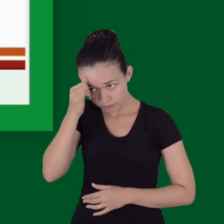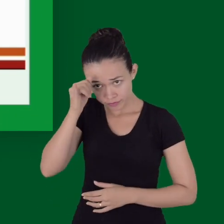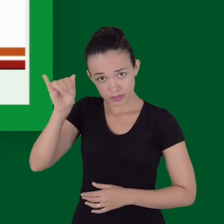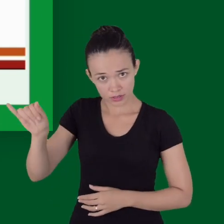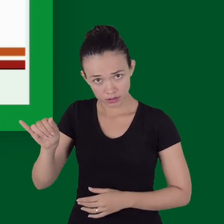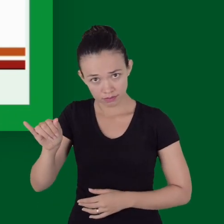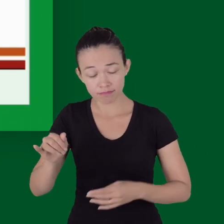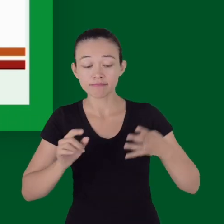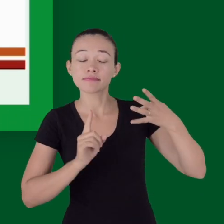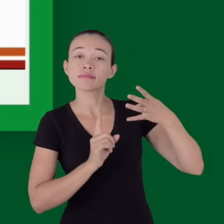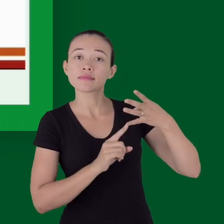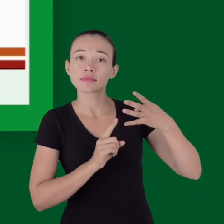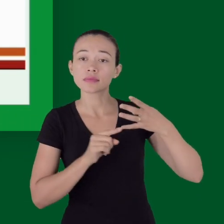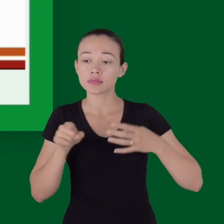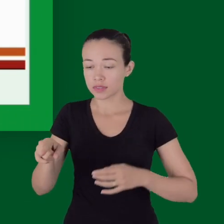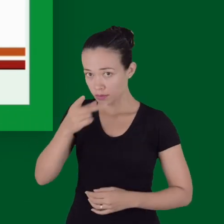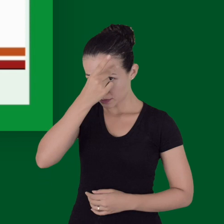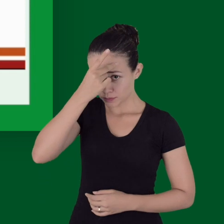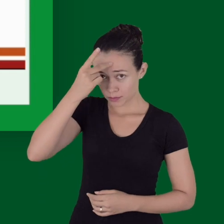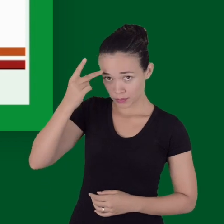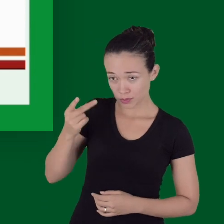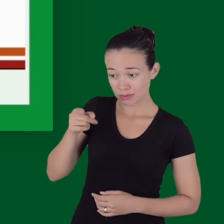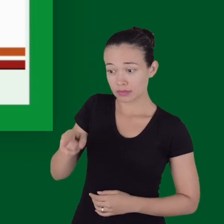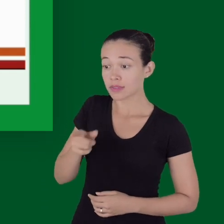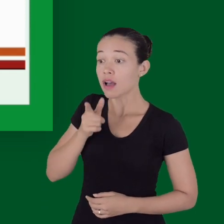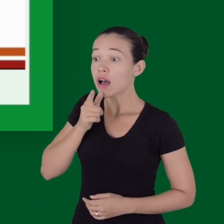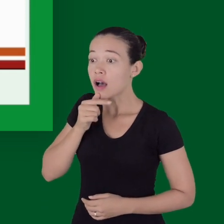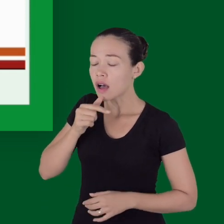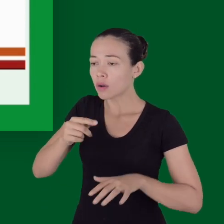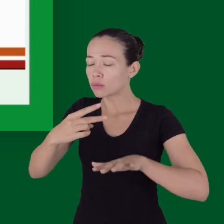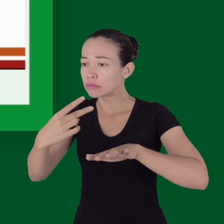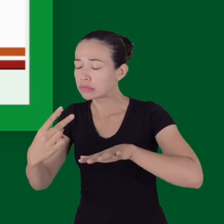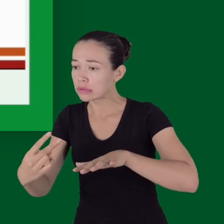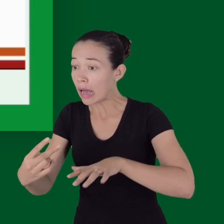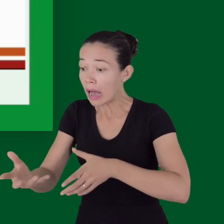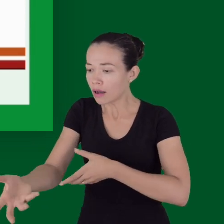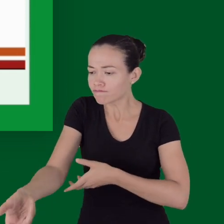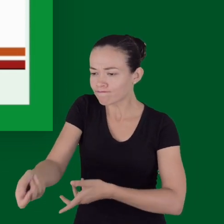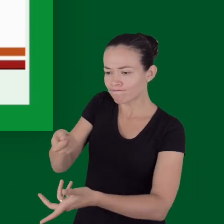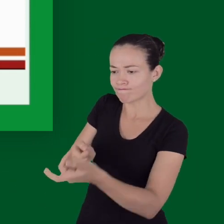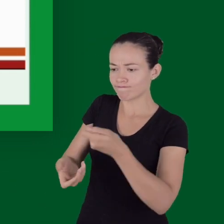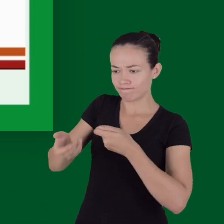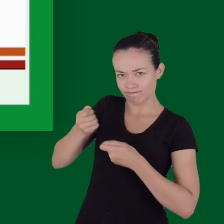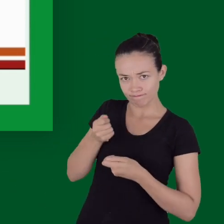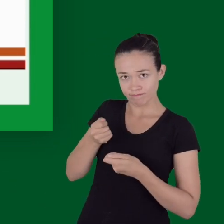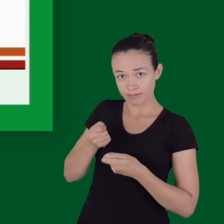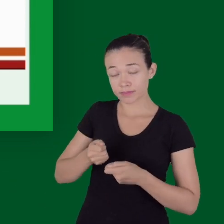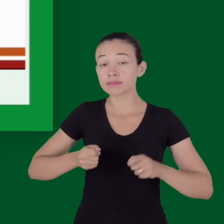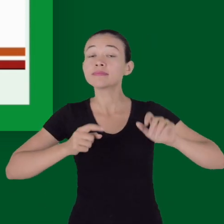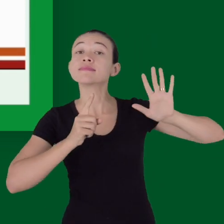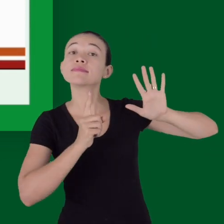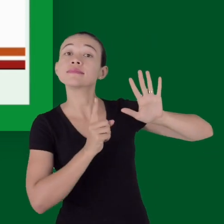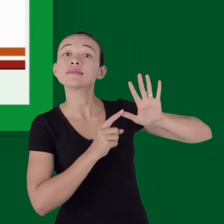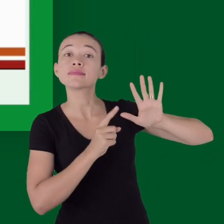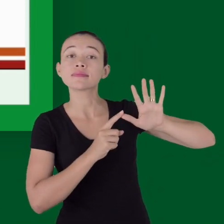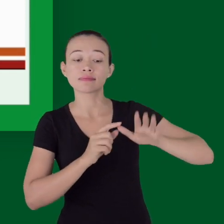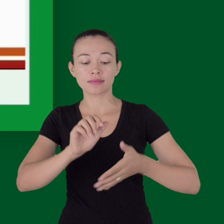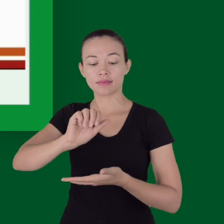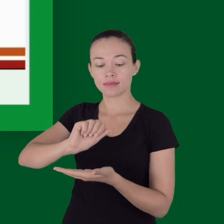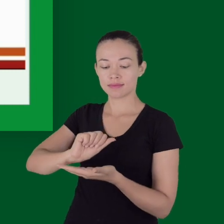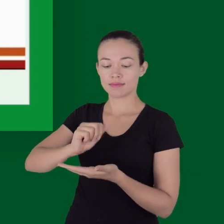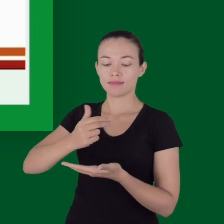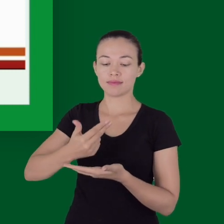submissão e a remoção do paciente da água. Né? E esse último elo é o suporte de vida, né? Que as maiores